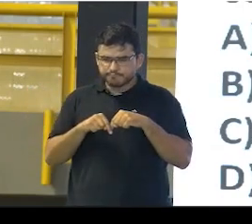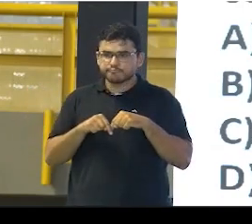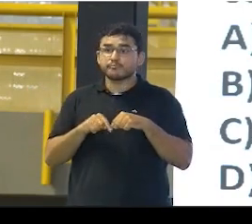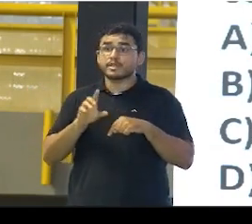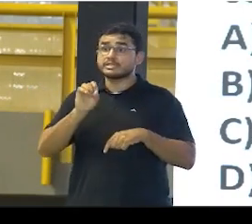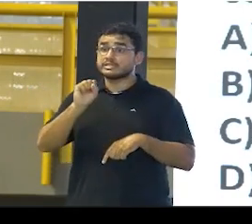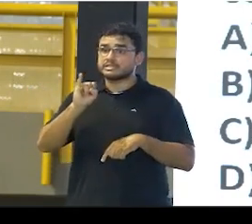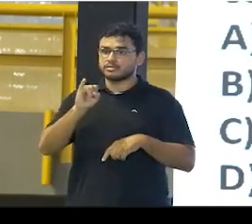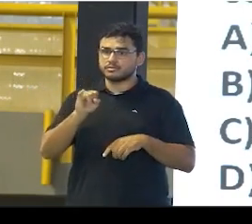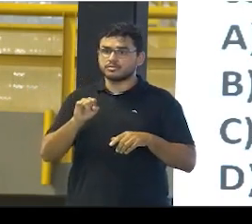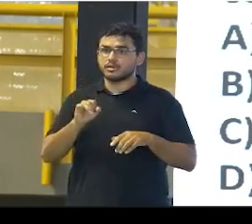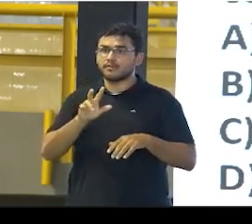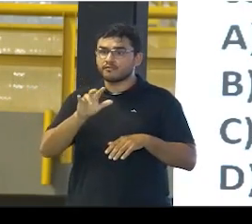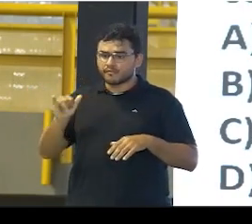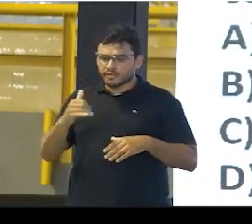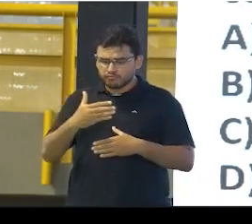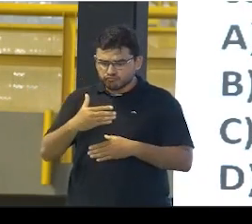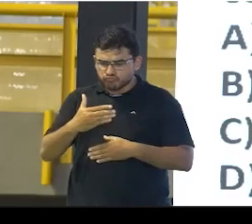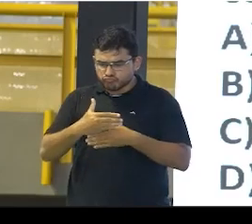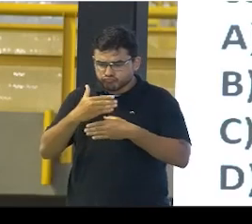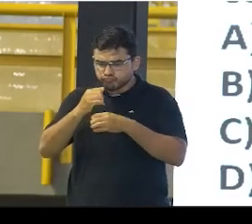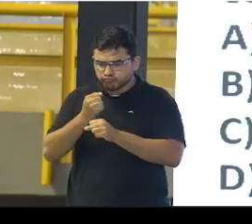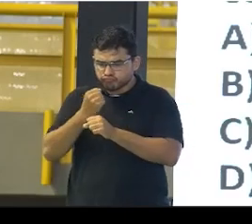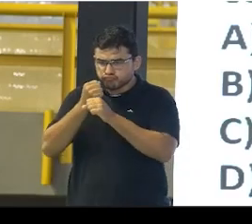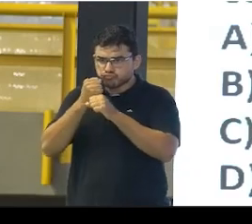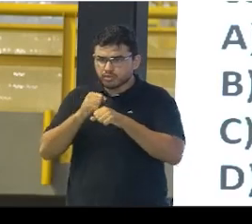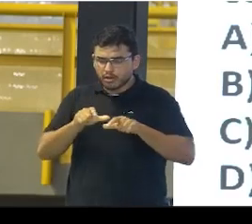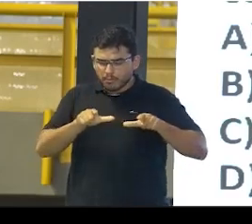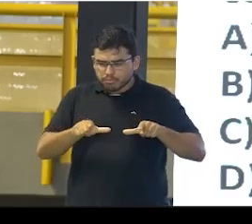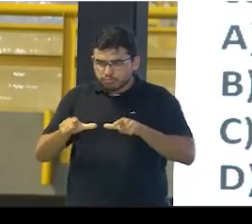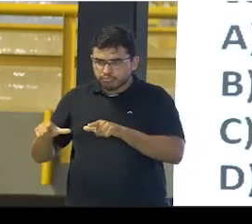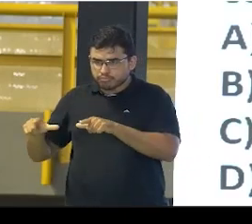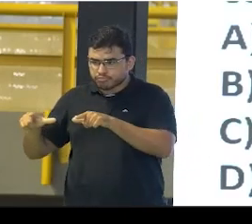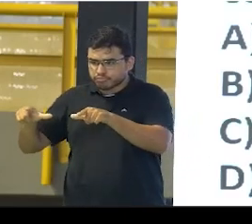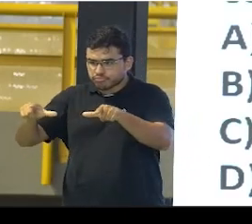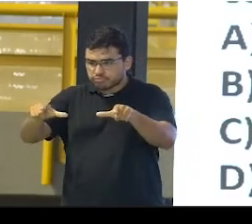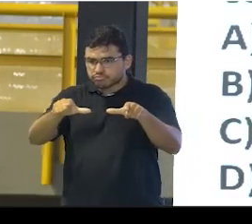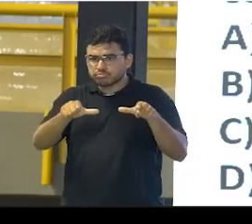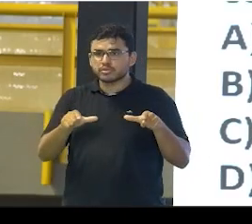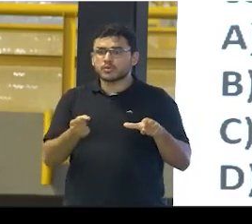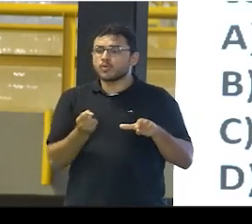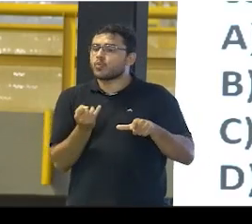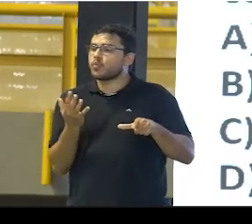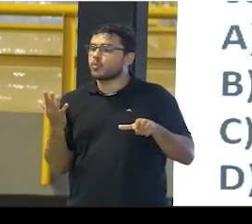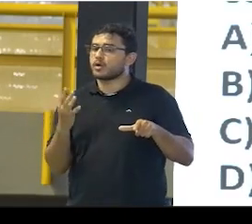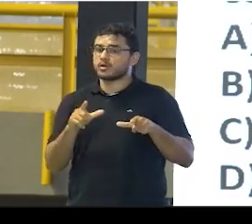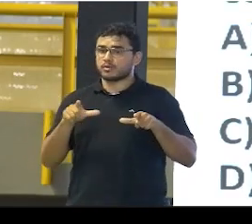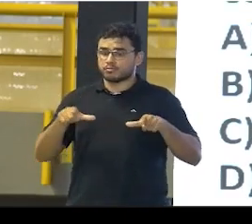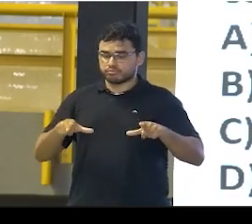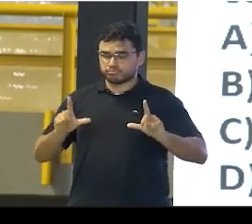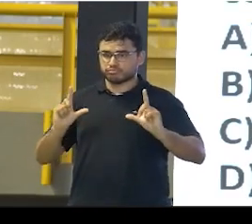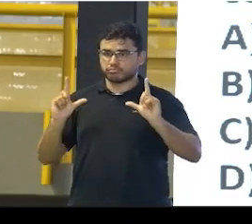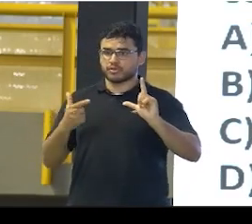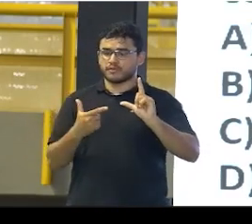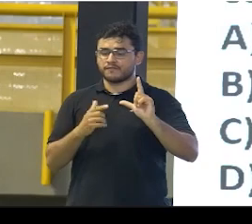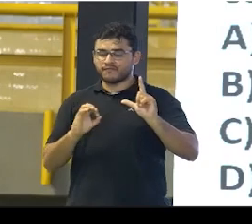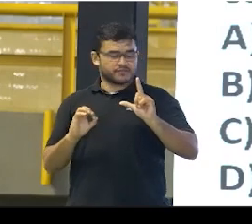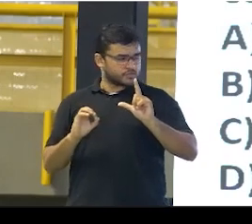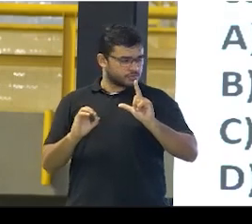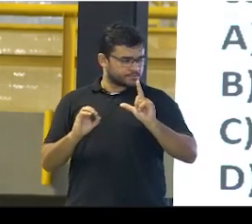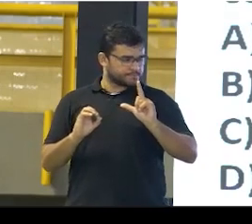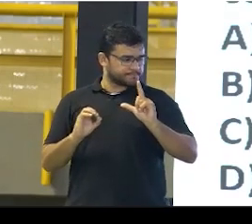Por isso que é desão vezes desinho sobre 2. Então é exatamente aí, o losango é como se fosse a metade de um